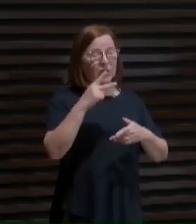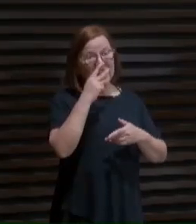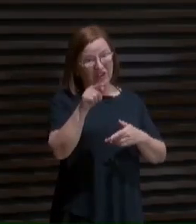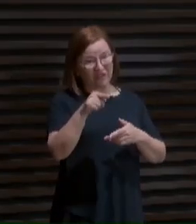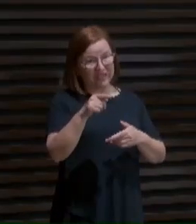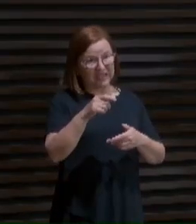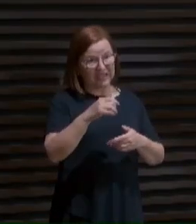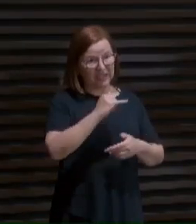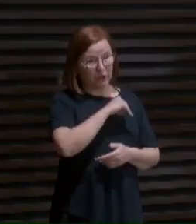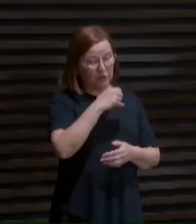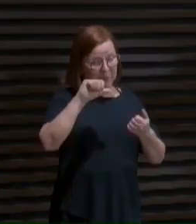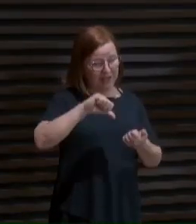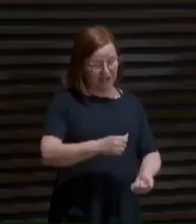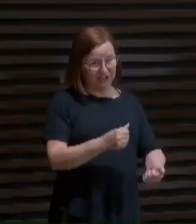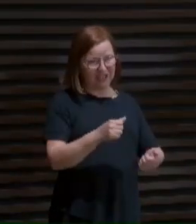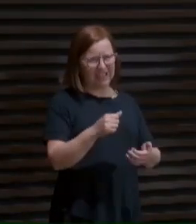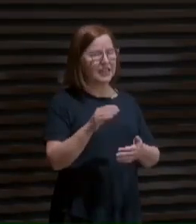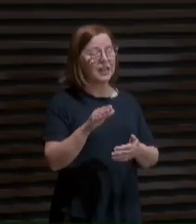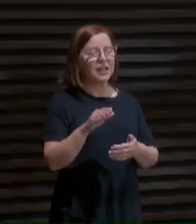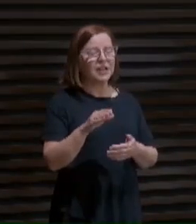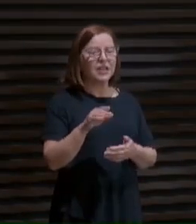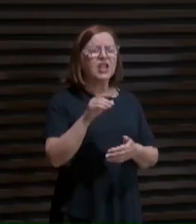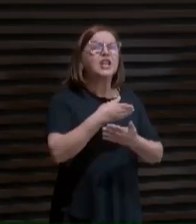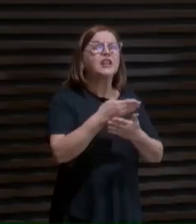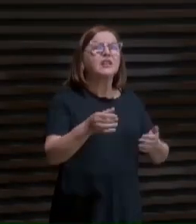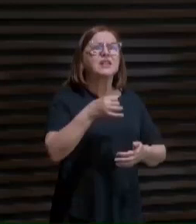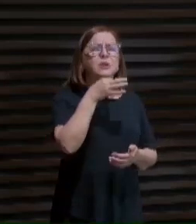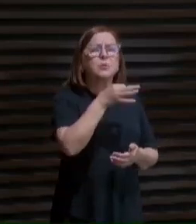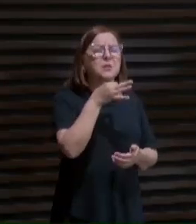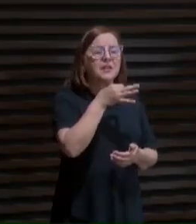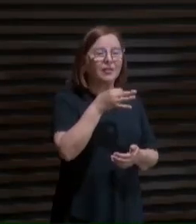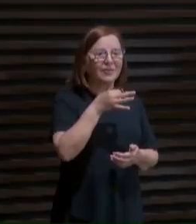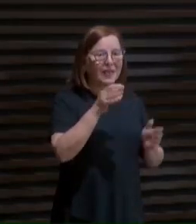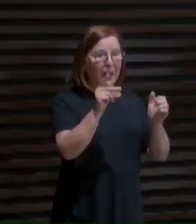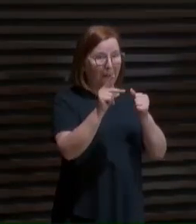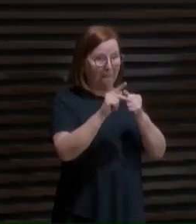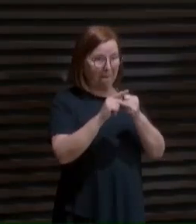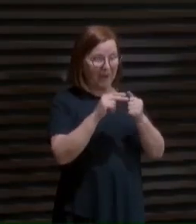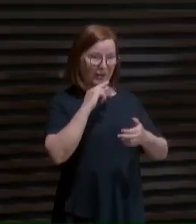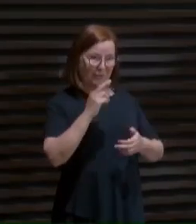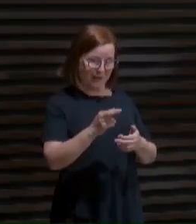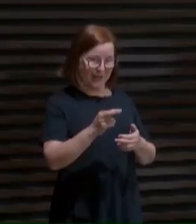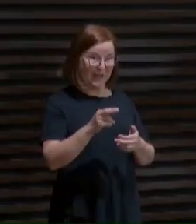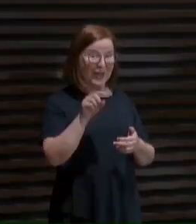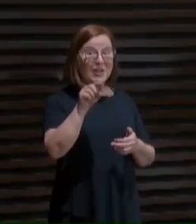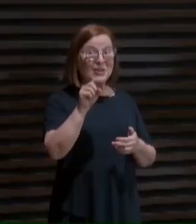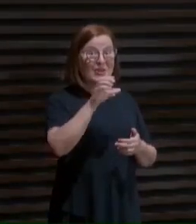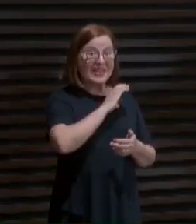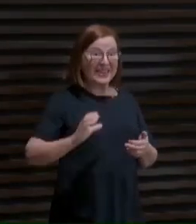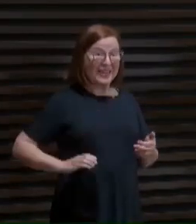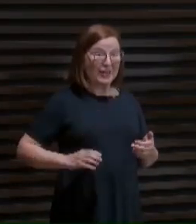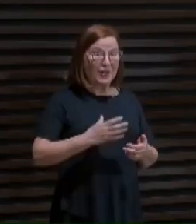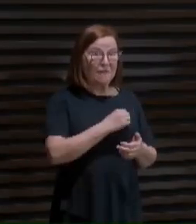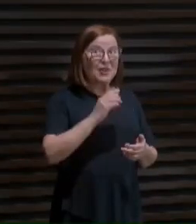o Cristo, o Filho do Deus vivo. Jesus disse: isso não foi você que descobriu, foi meu Pai que cochichou no seu ouvido, você só sabe